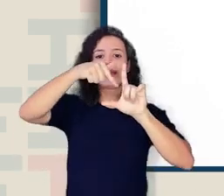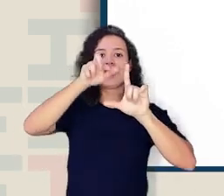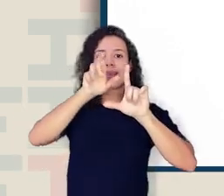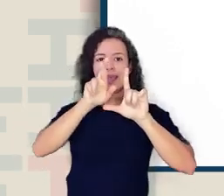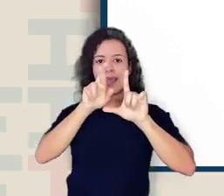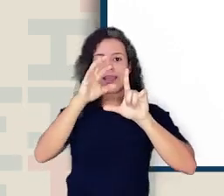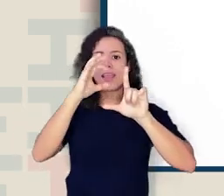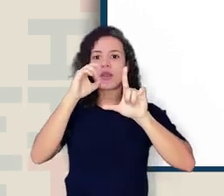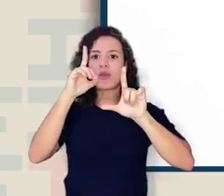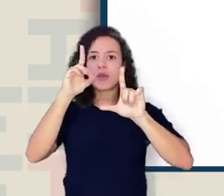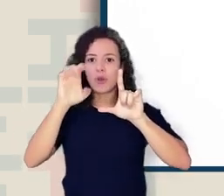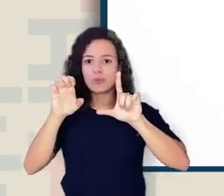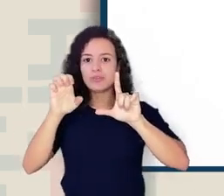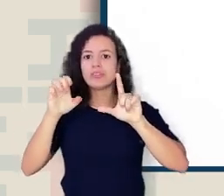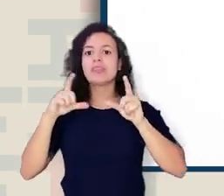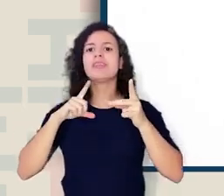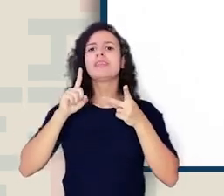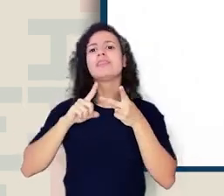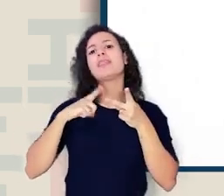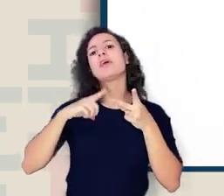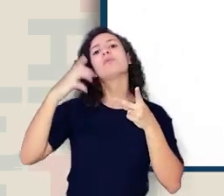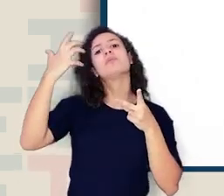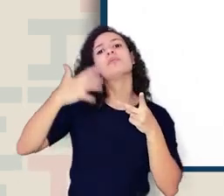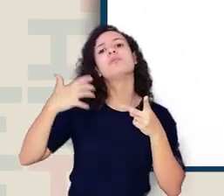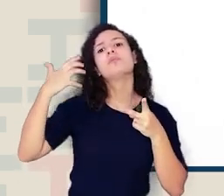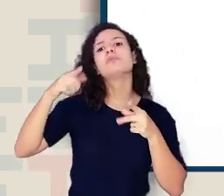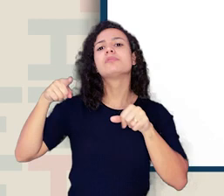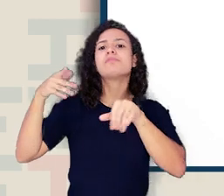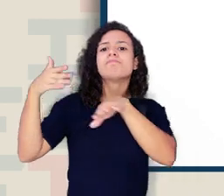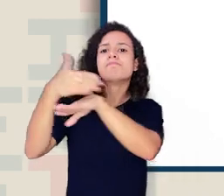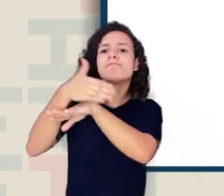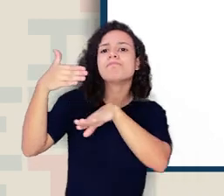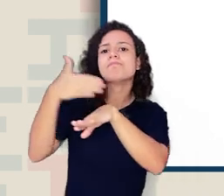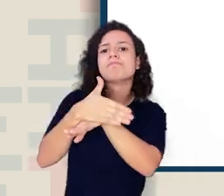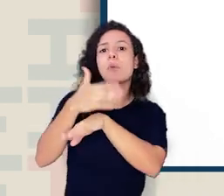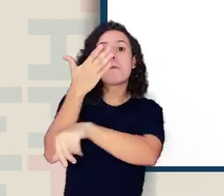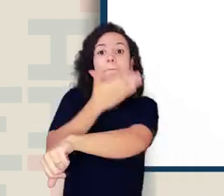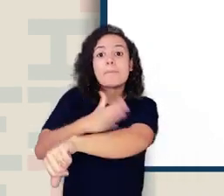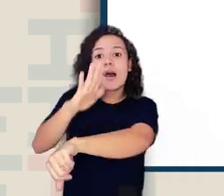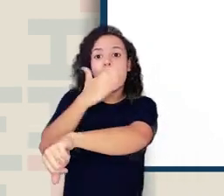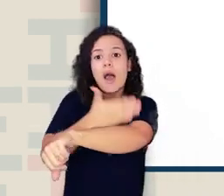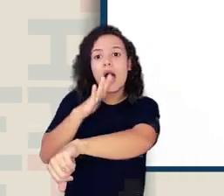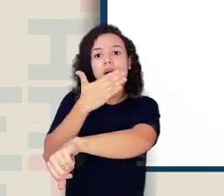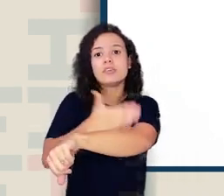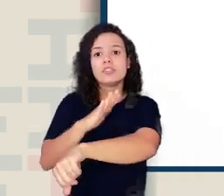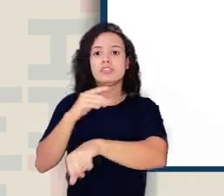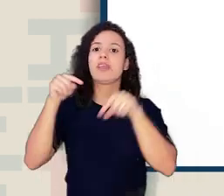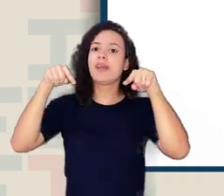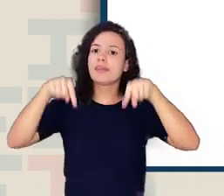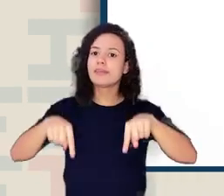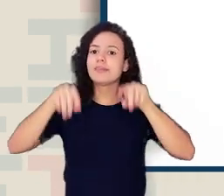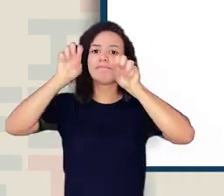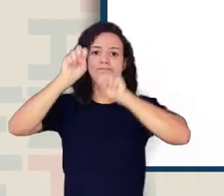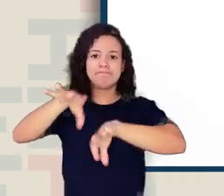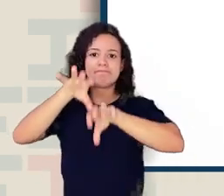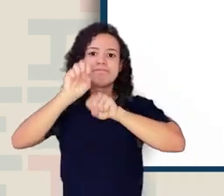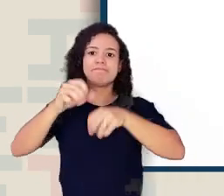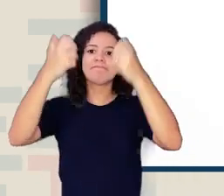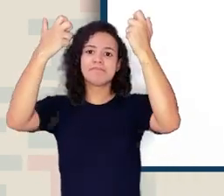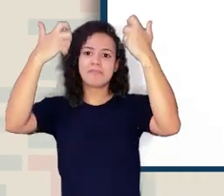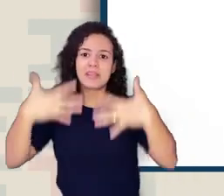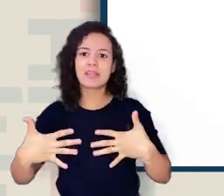né? As partituras, a oralidade, e você pode acessar a toda essa parte prática que eu vou estar aqui com